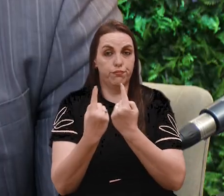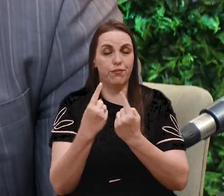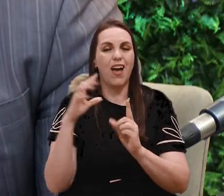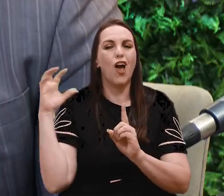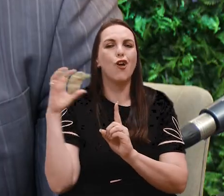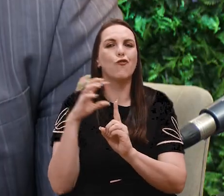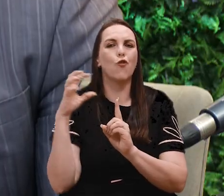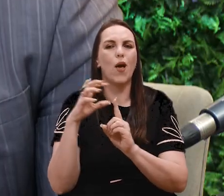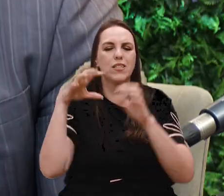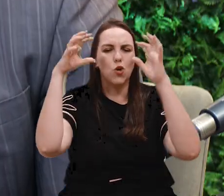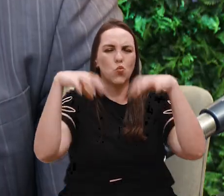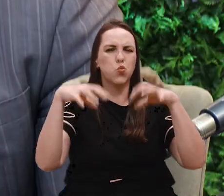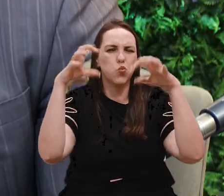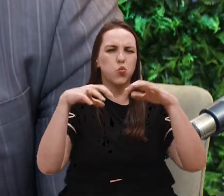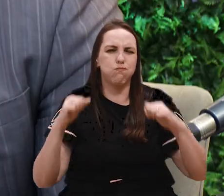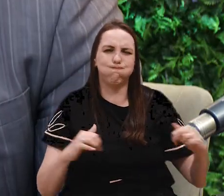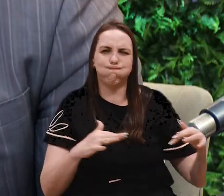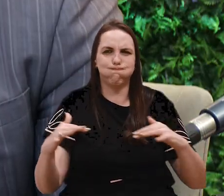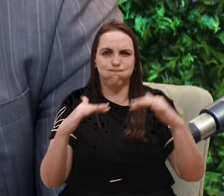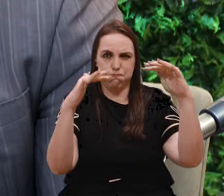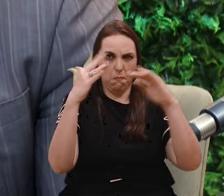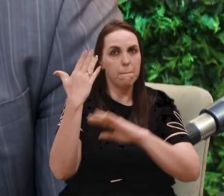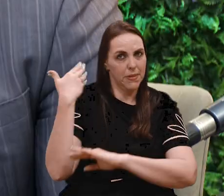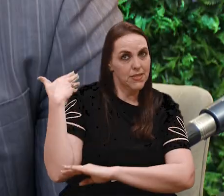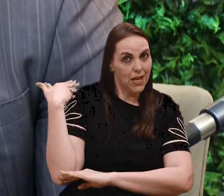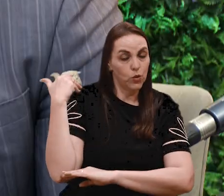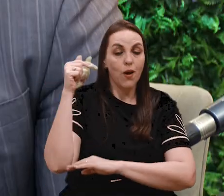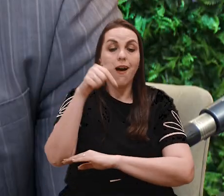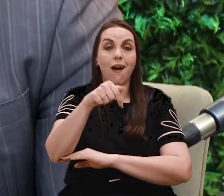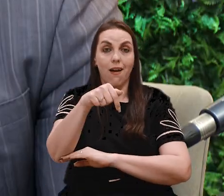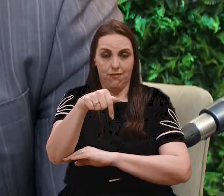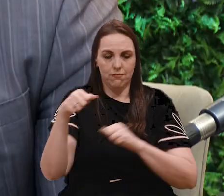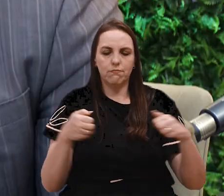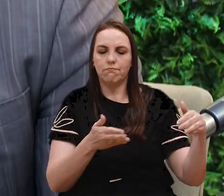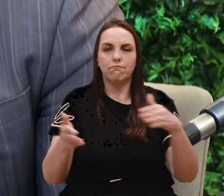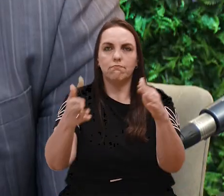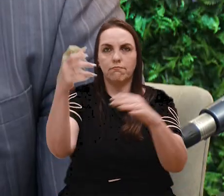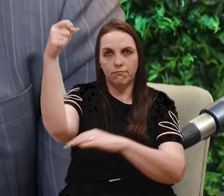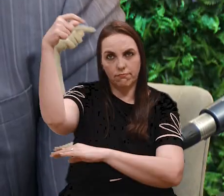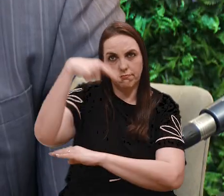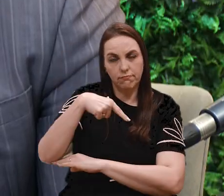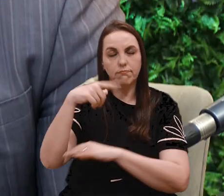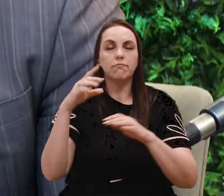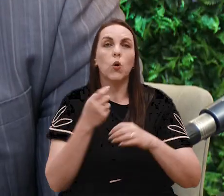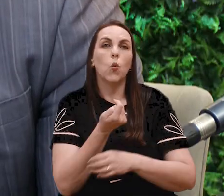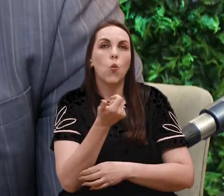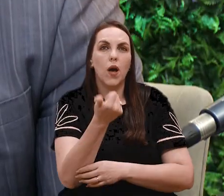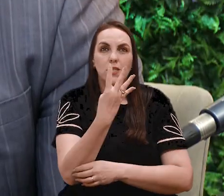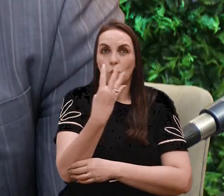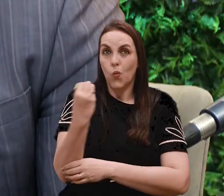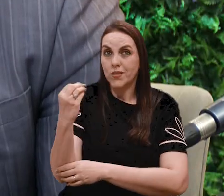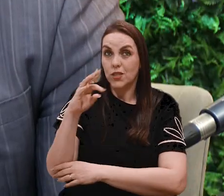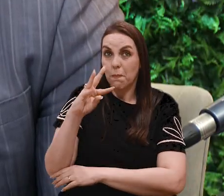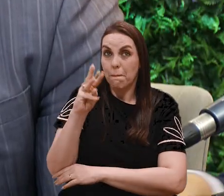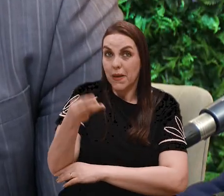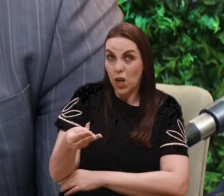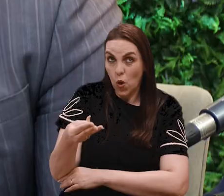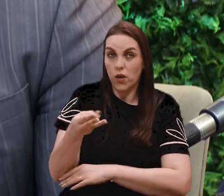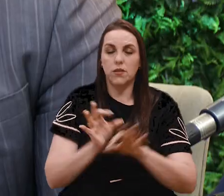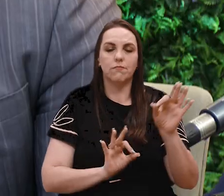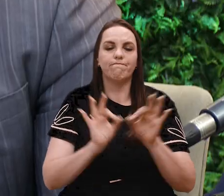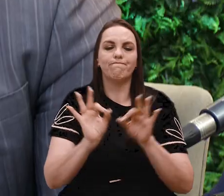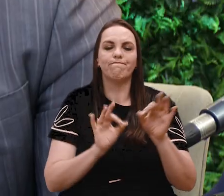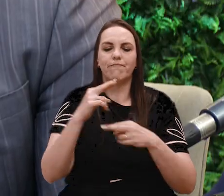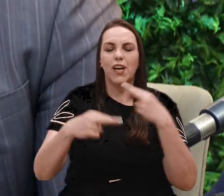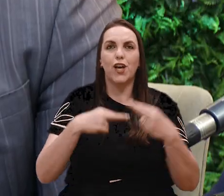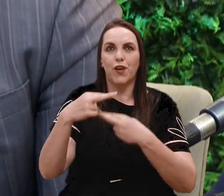pela enchente, né? E aqui na Rota do Sol está sendo disponibilizado quase 400 milhões para